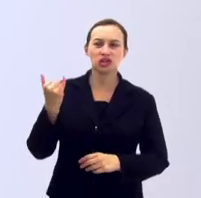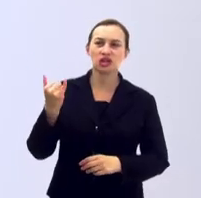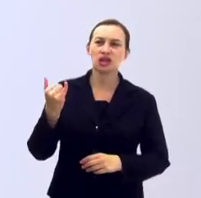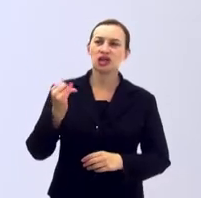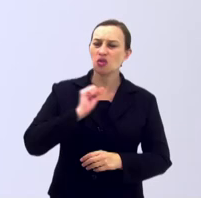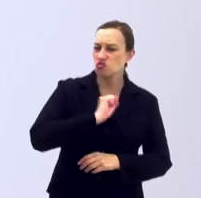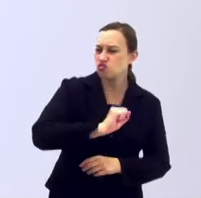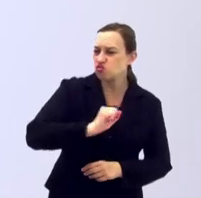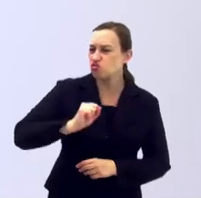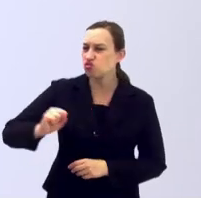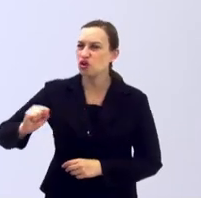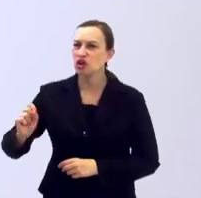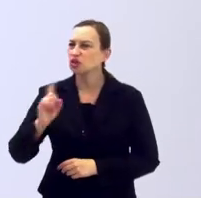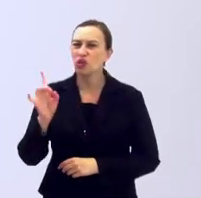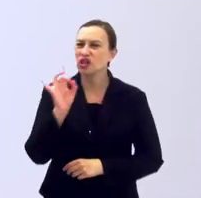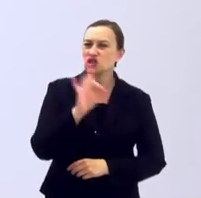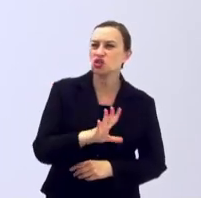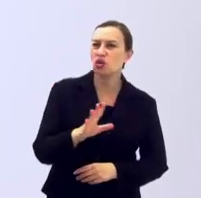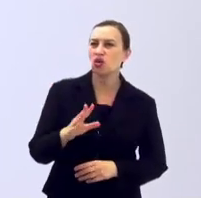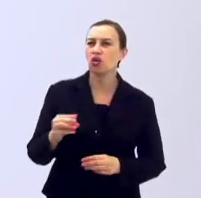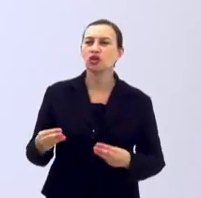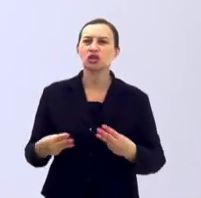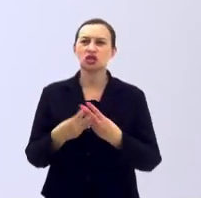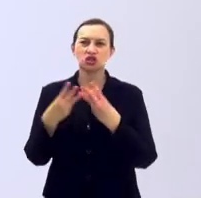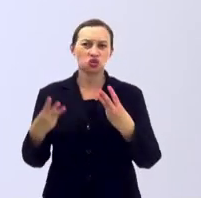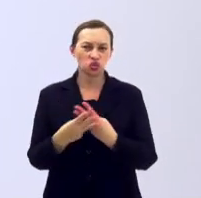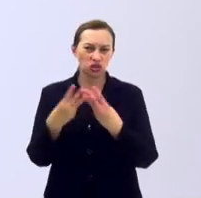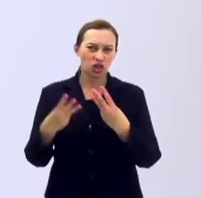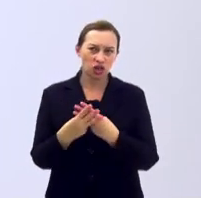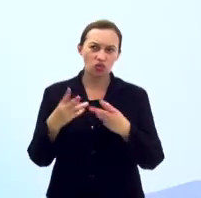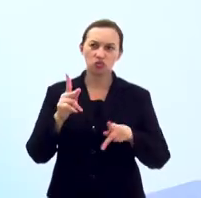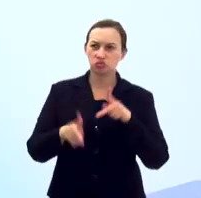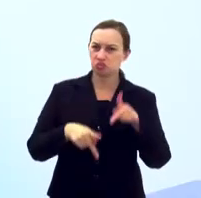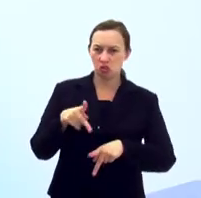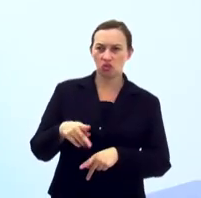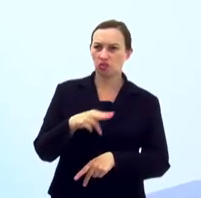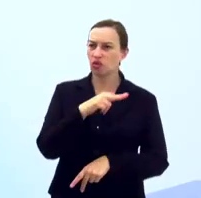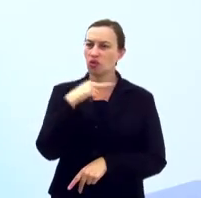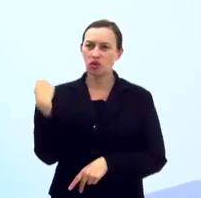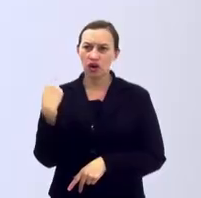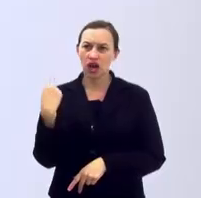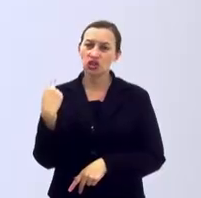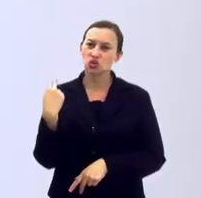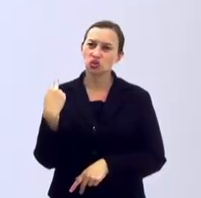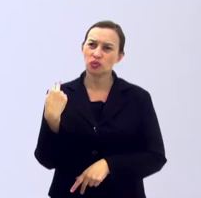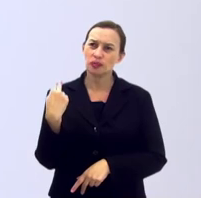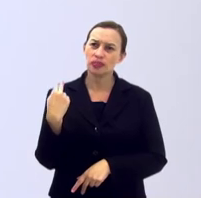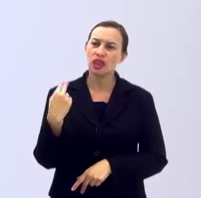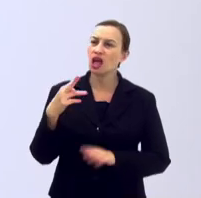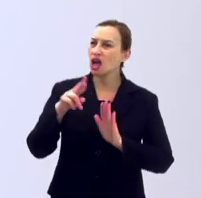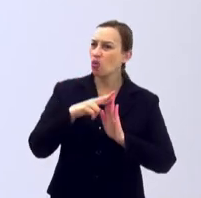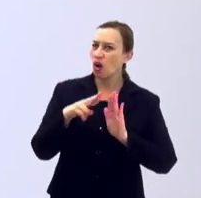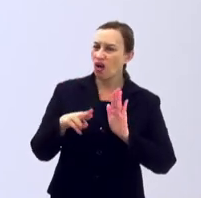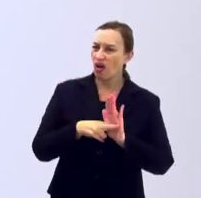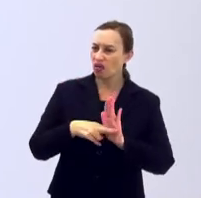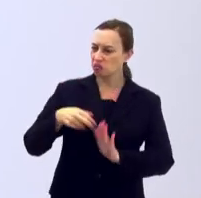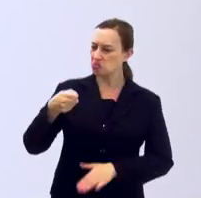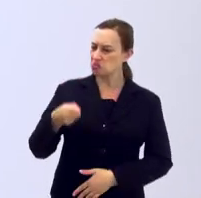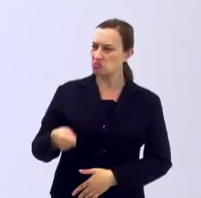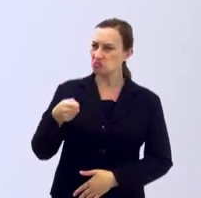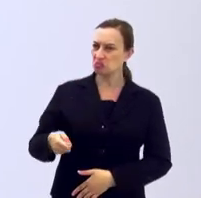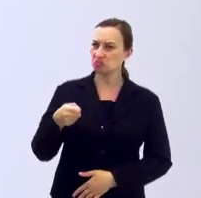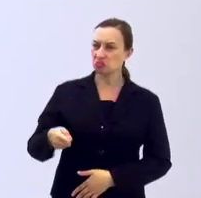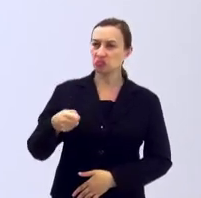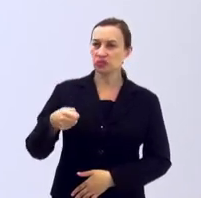O assassinato em massa não era só de judeus, foram 6 milhões de judeus, o Holocausto. Todavia, o regime